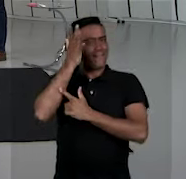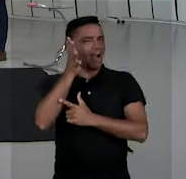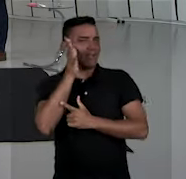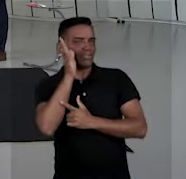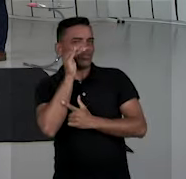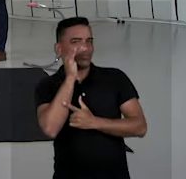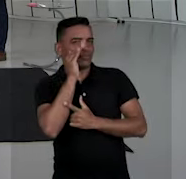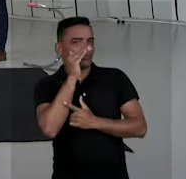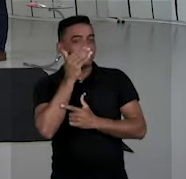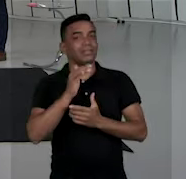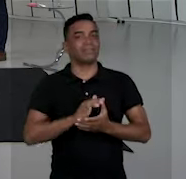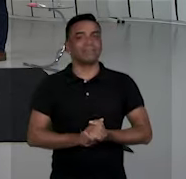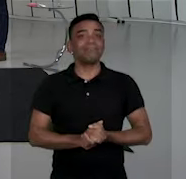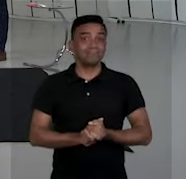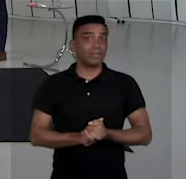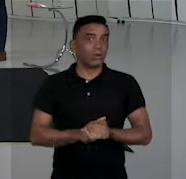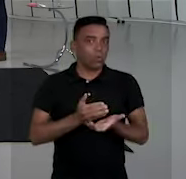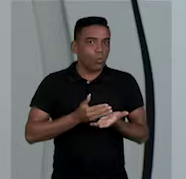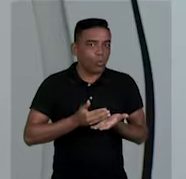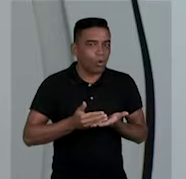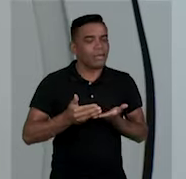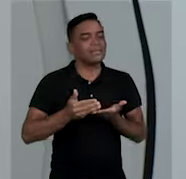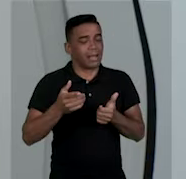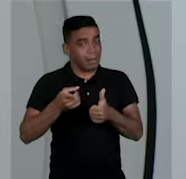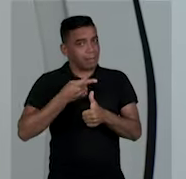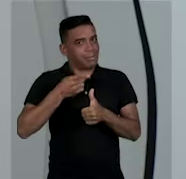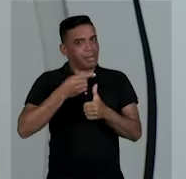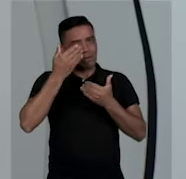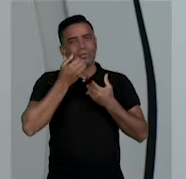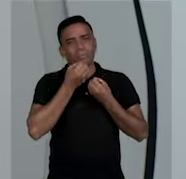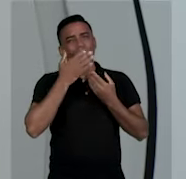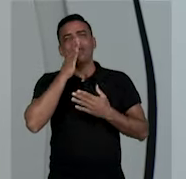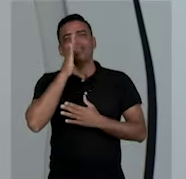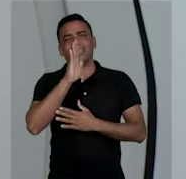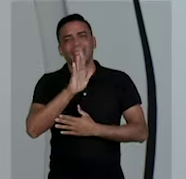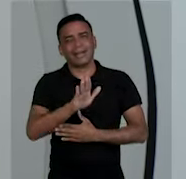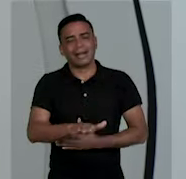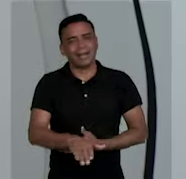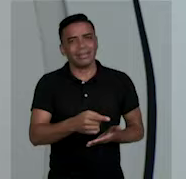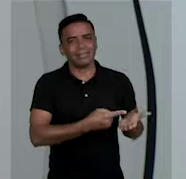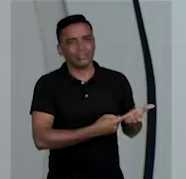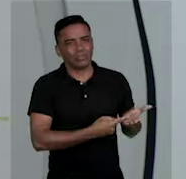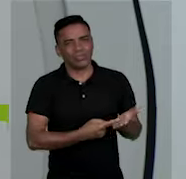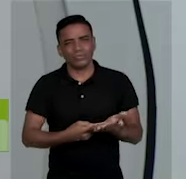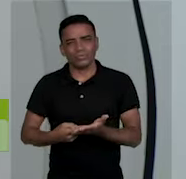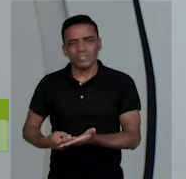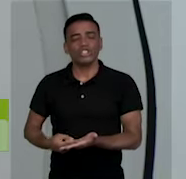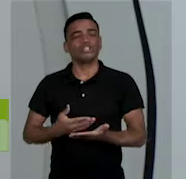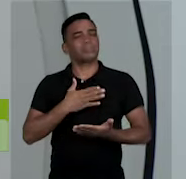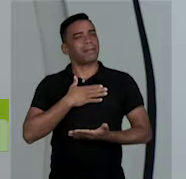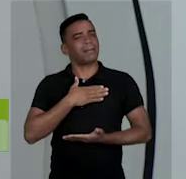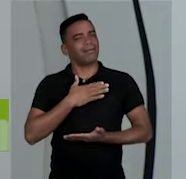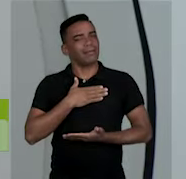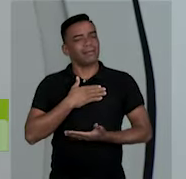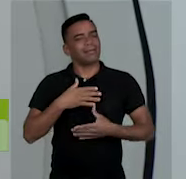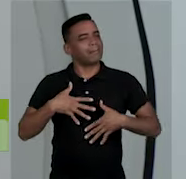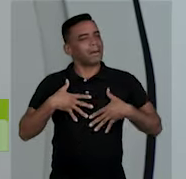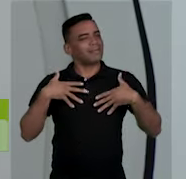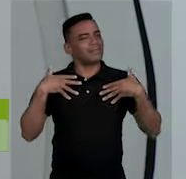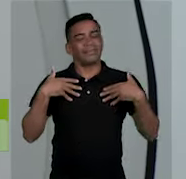certeza. para a gente começar aqui, né, primeiramente, boa tarde, obrigado pelo convite, é um prazer estar aqui. Que bom, prazer é